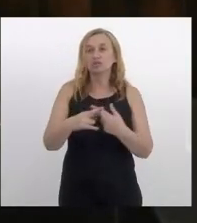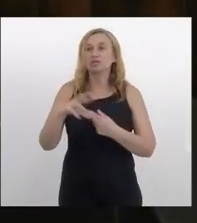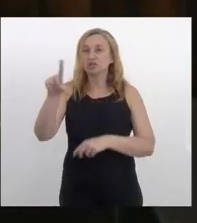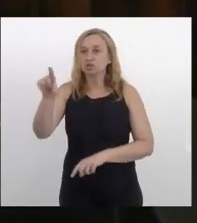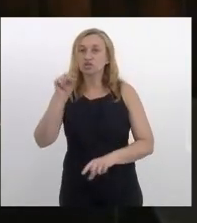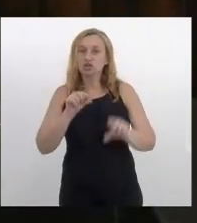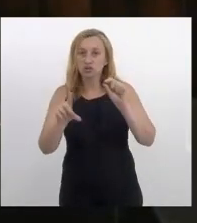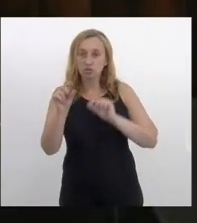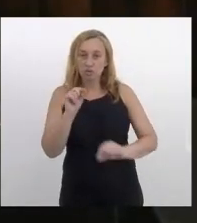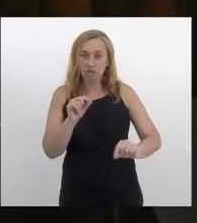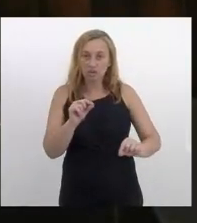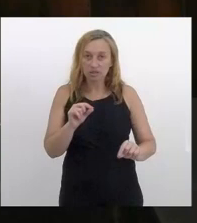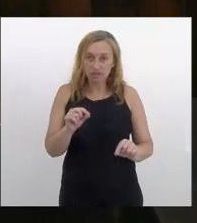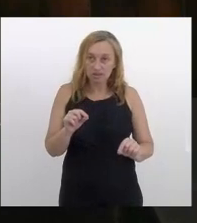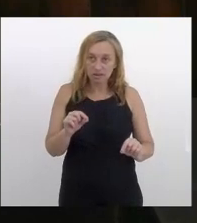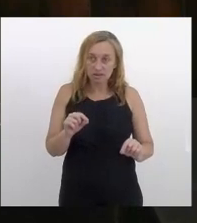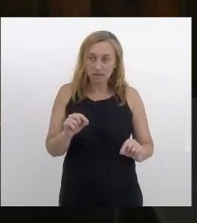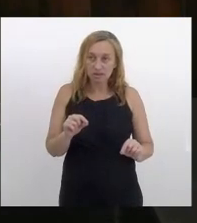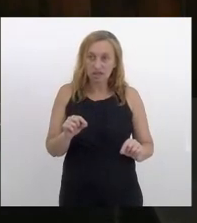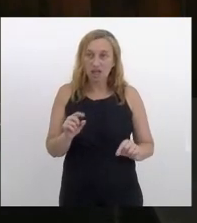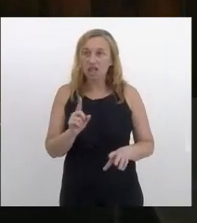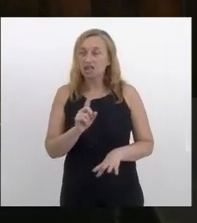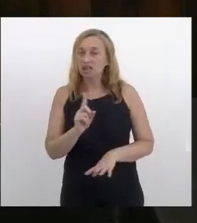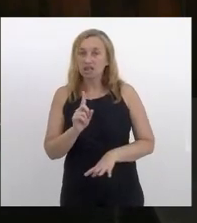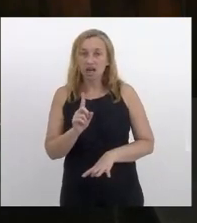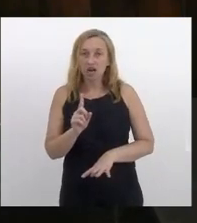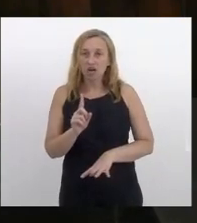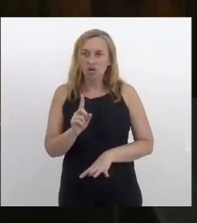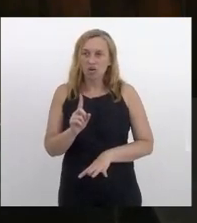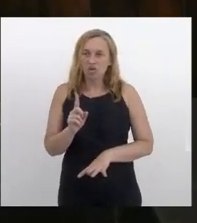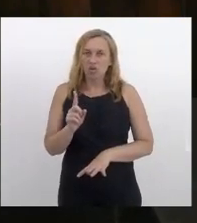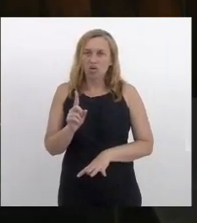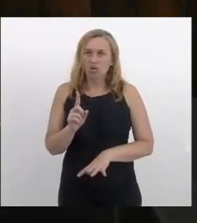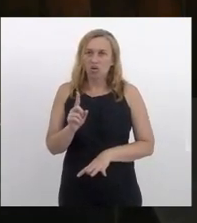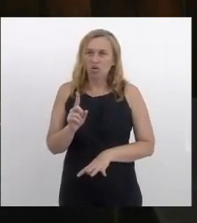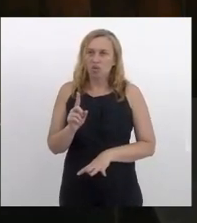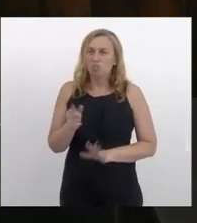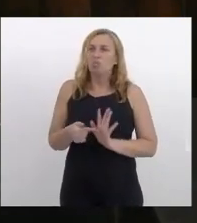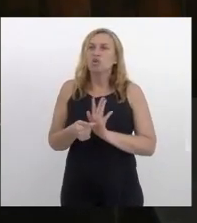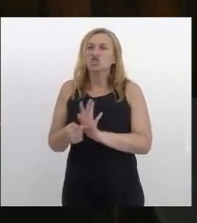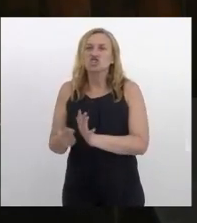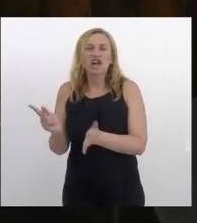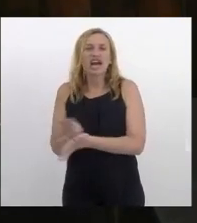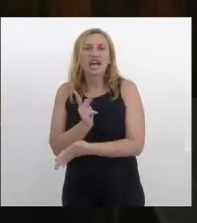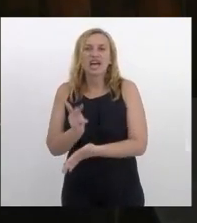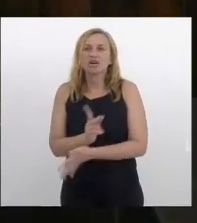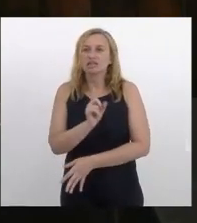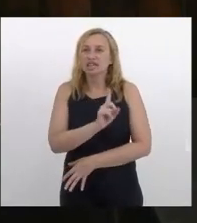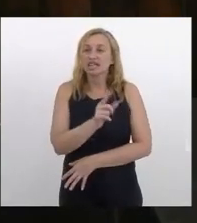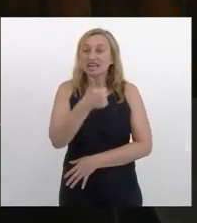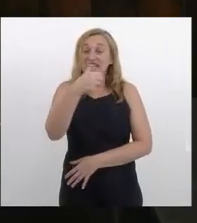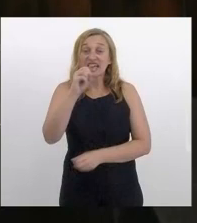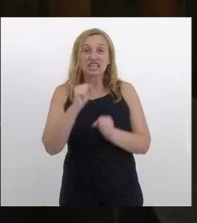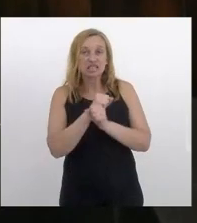escolhas e consequências. Não nos cabe apontar o dedo. Em 10 anos,